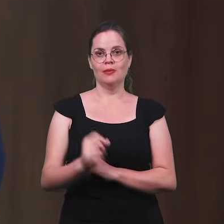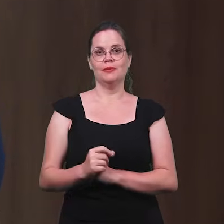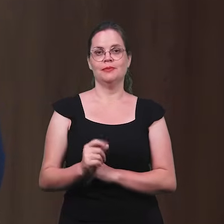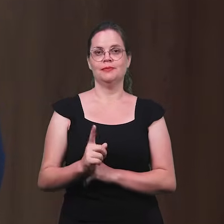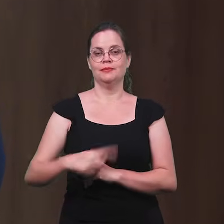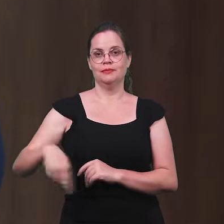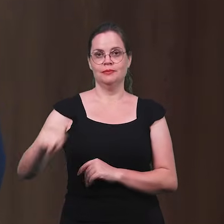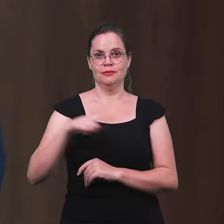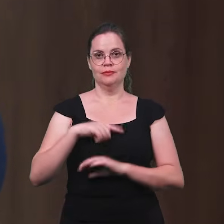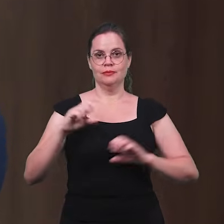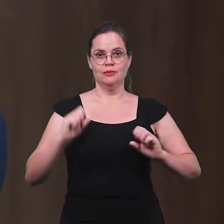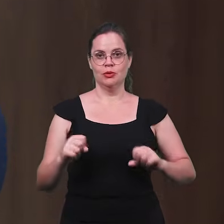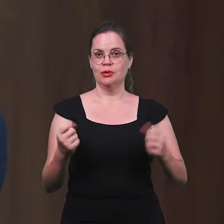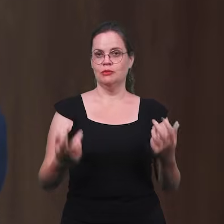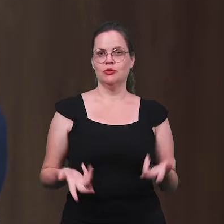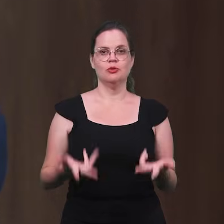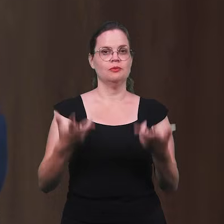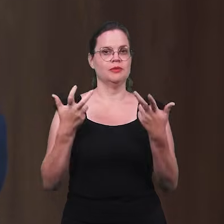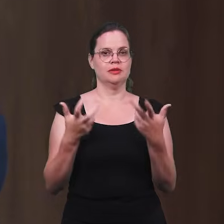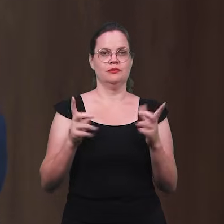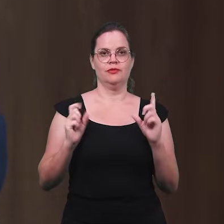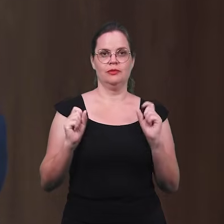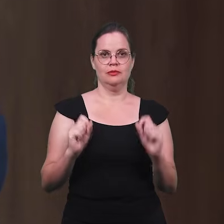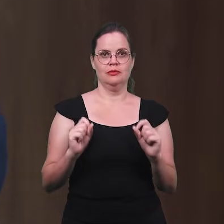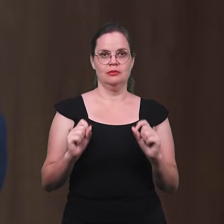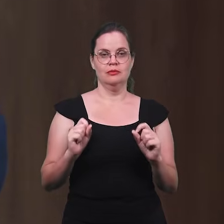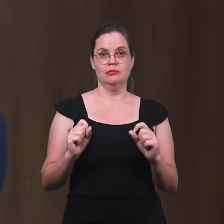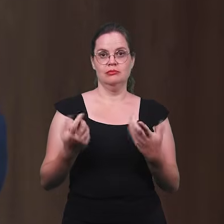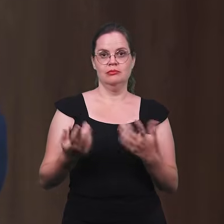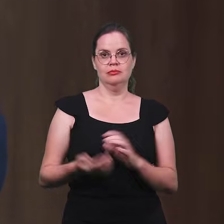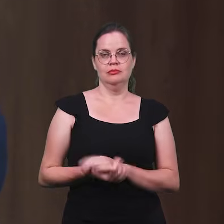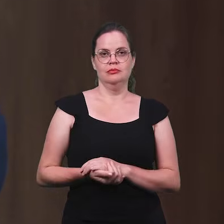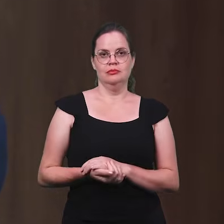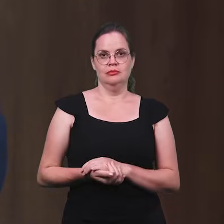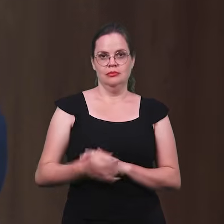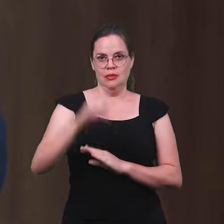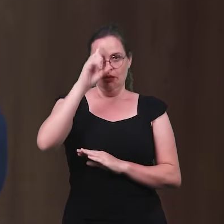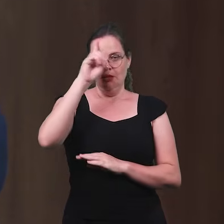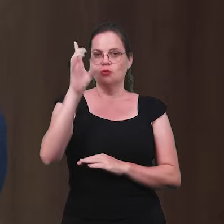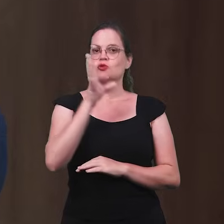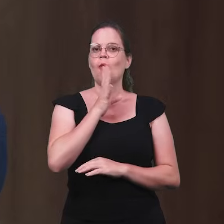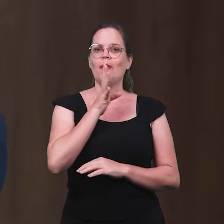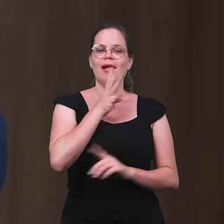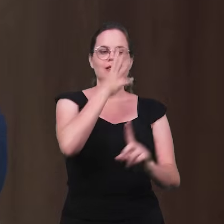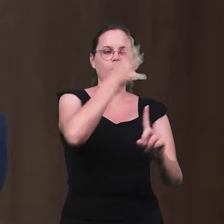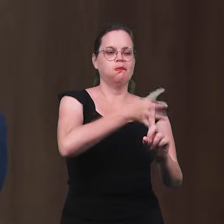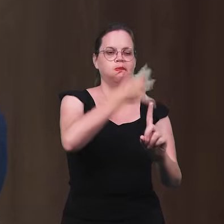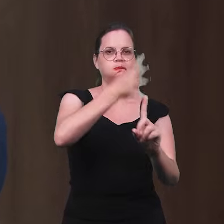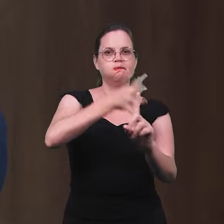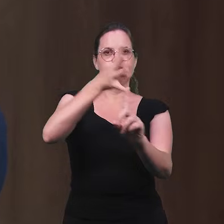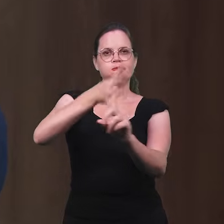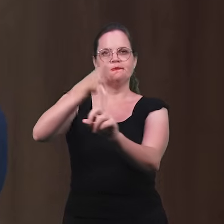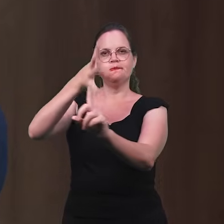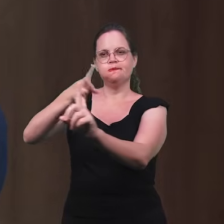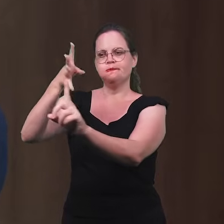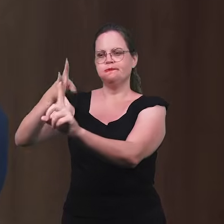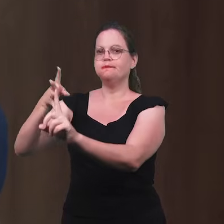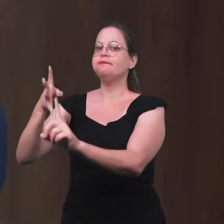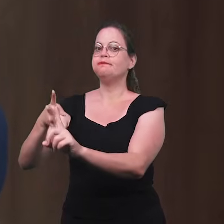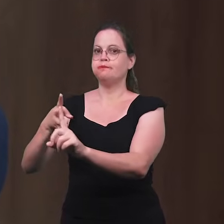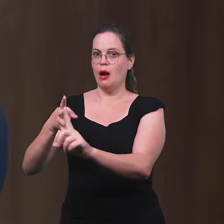que Deus, ele vê a vida de cada um. Ele pesa